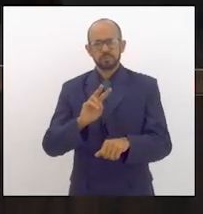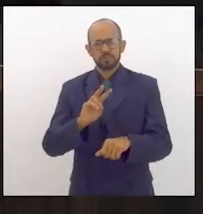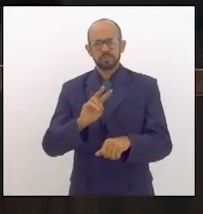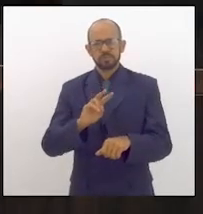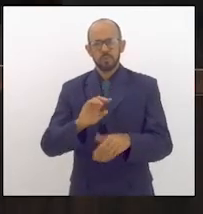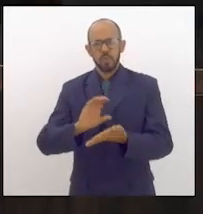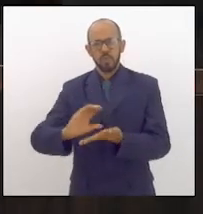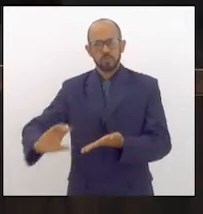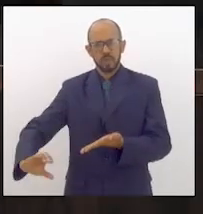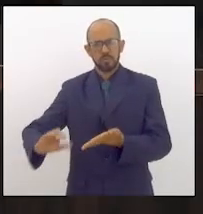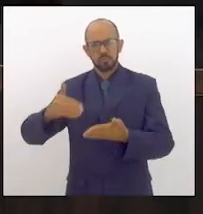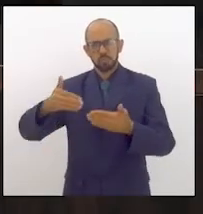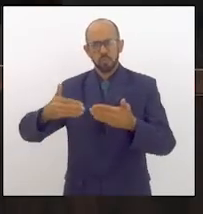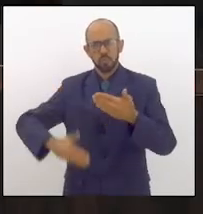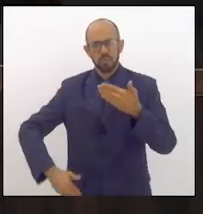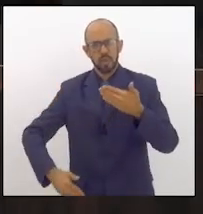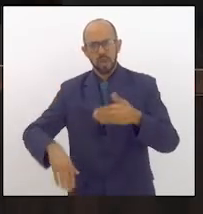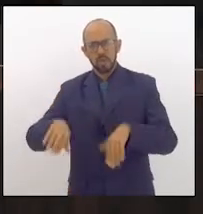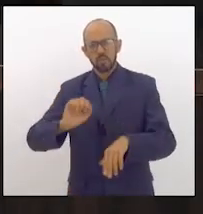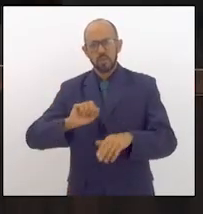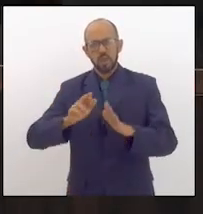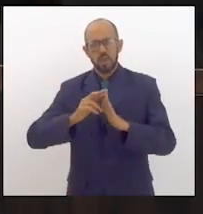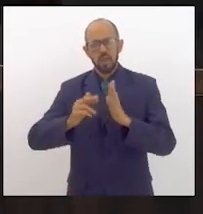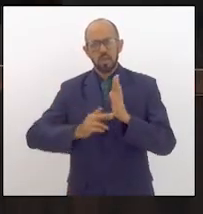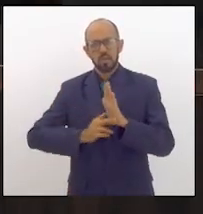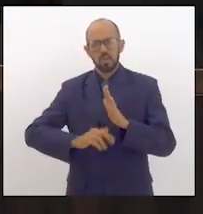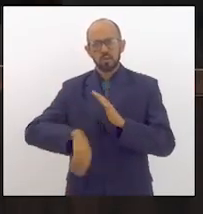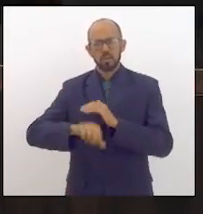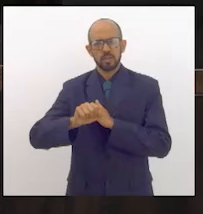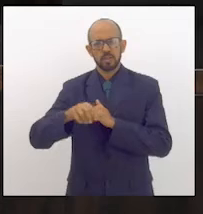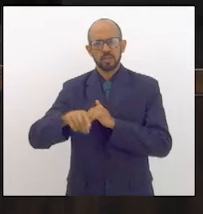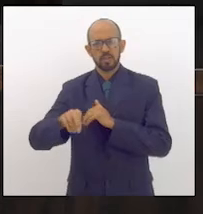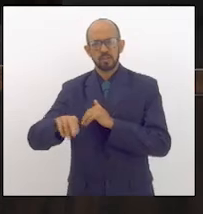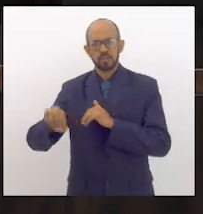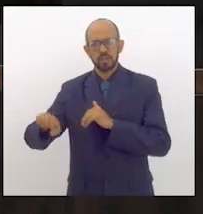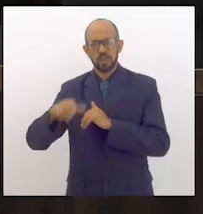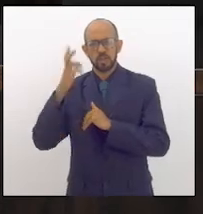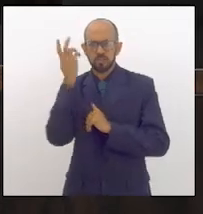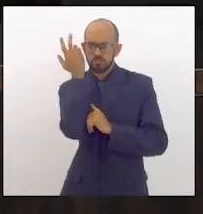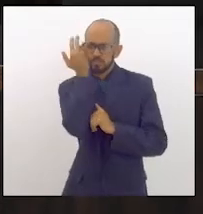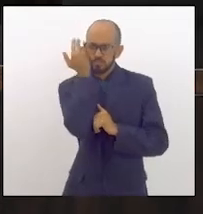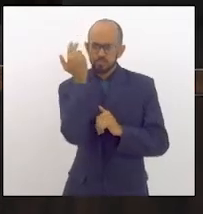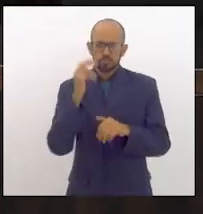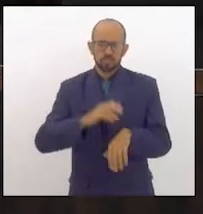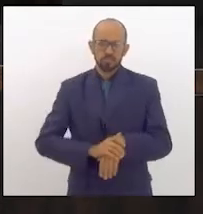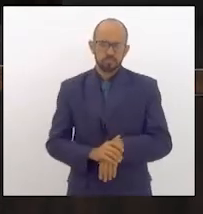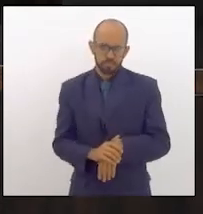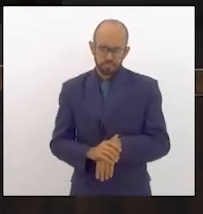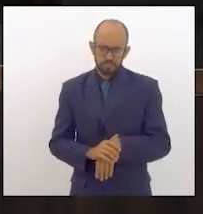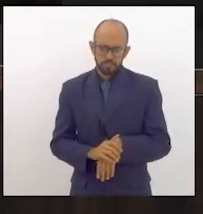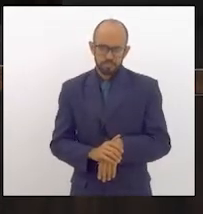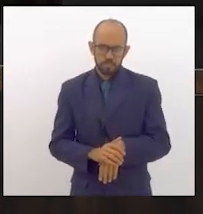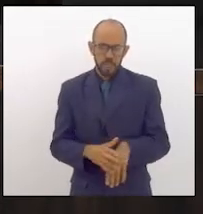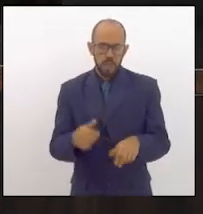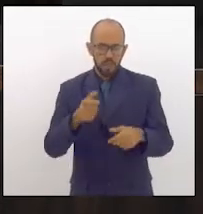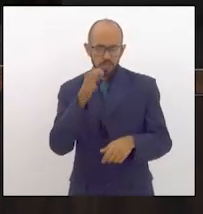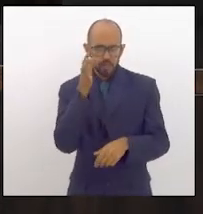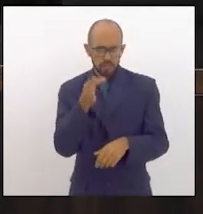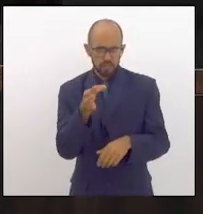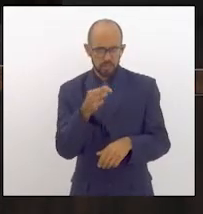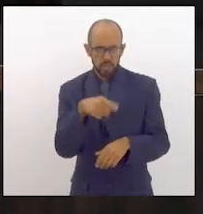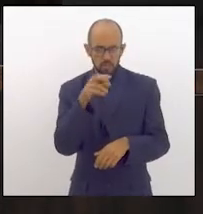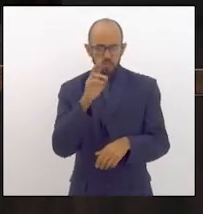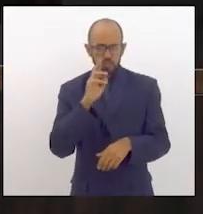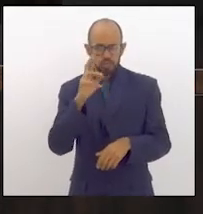o orçamento contra relatório de André lazaroni rosenverg Reis Carlos Macedo Eliomar Coelho Atenção senhores parlamentares as